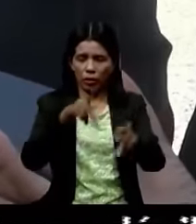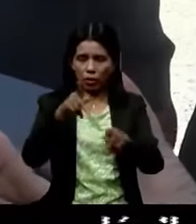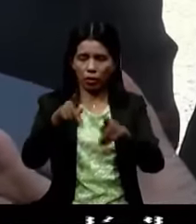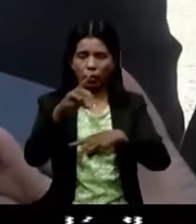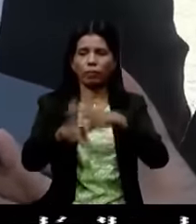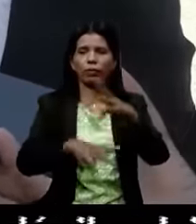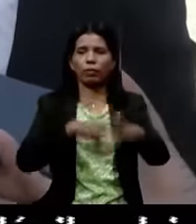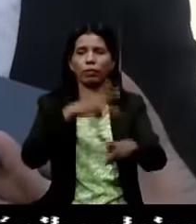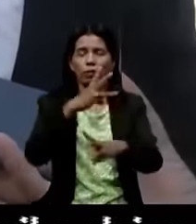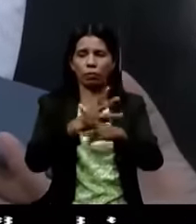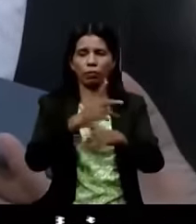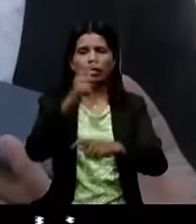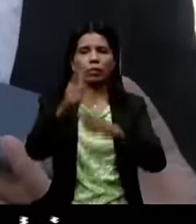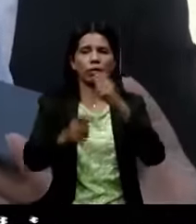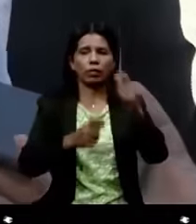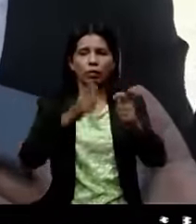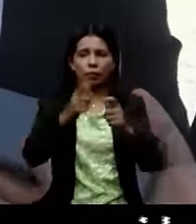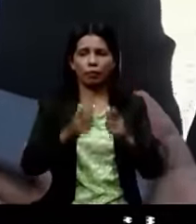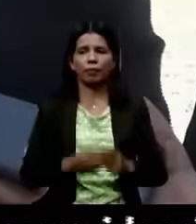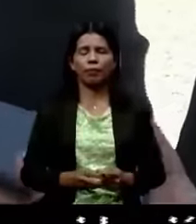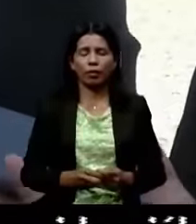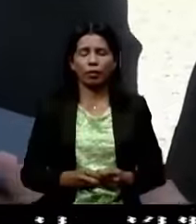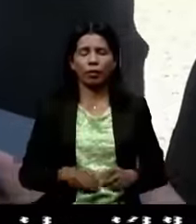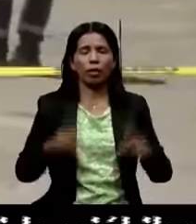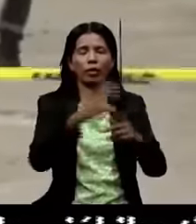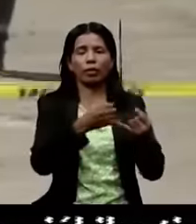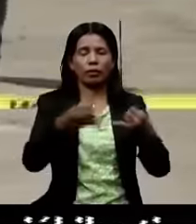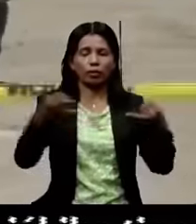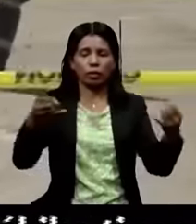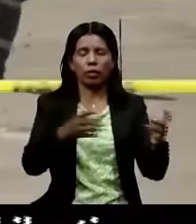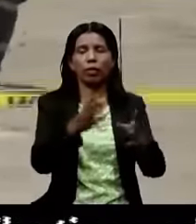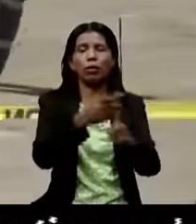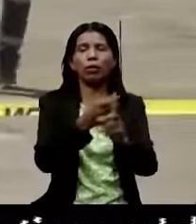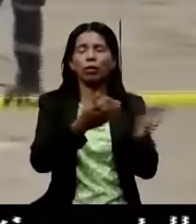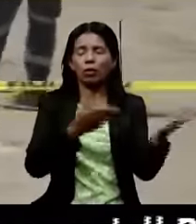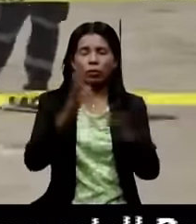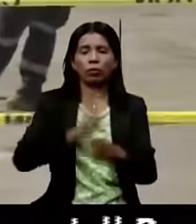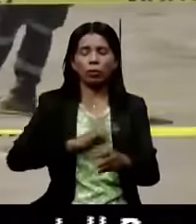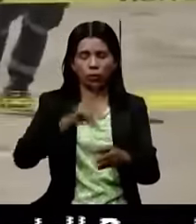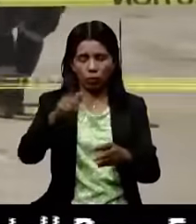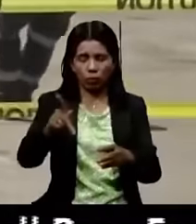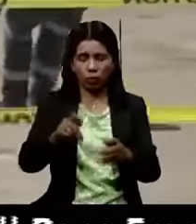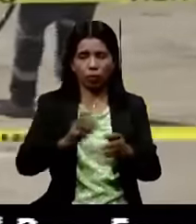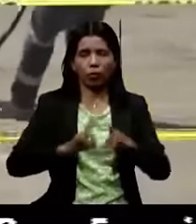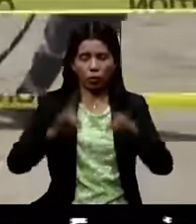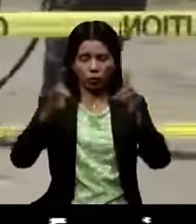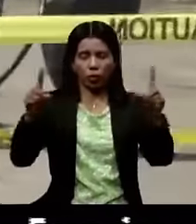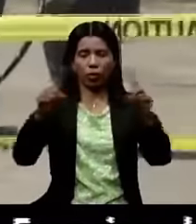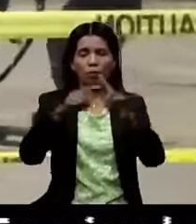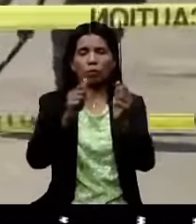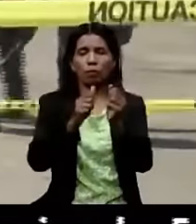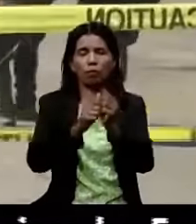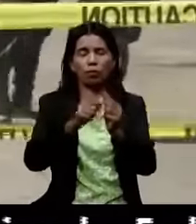mundo digitalização. Cabo submarino nebe companhia dada husi bebonuk to Darwin, Australia, ho distansia kilometro atus nen hitu.